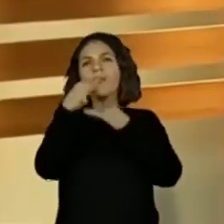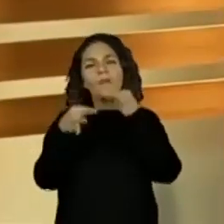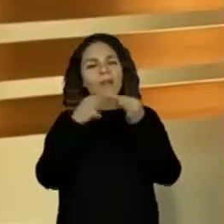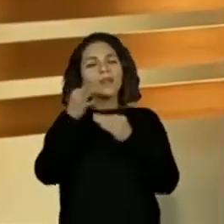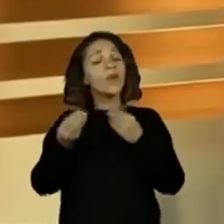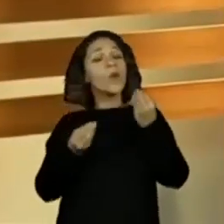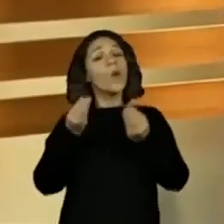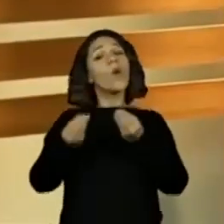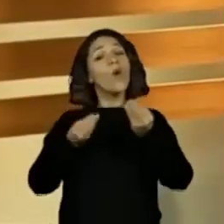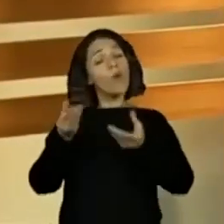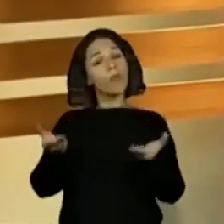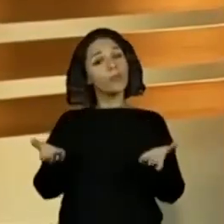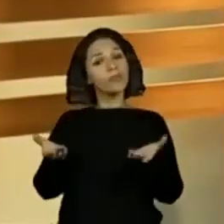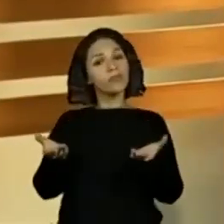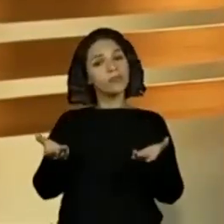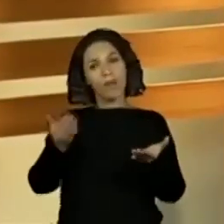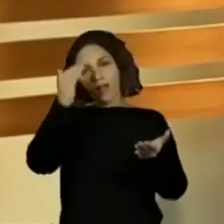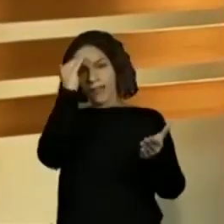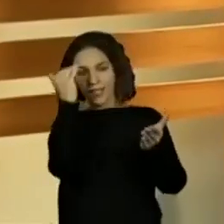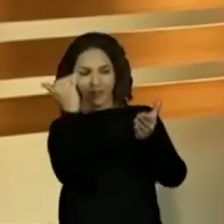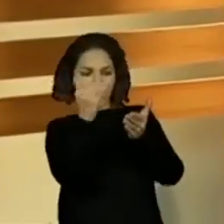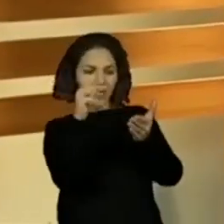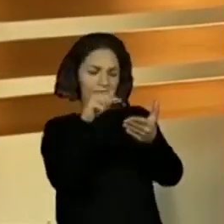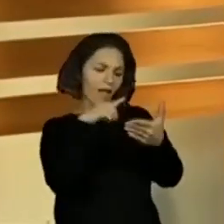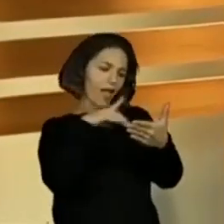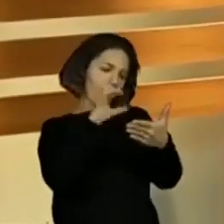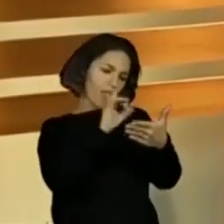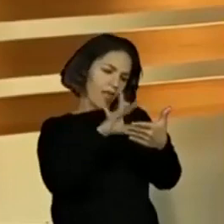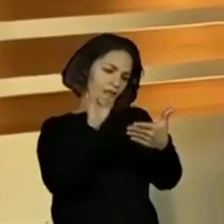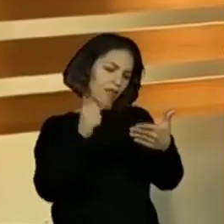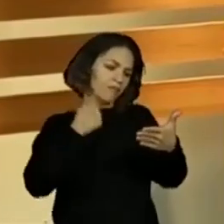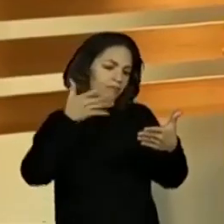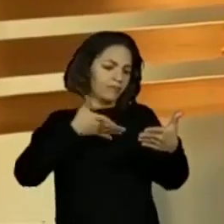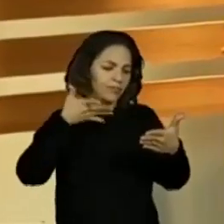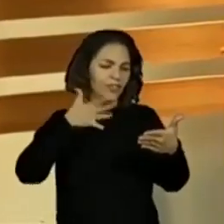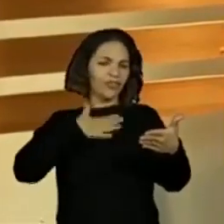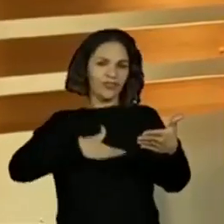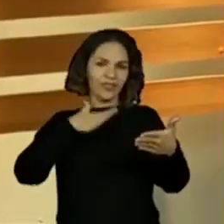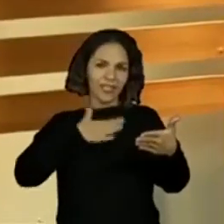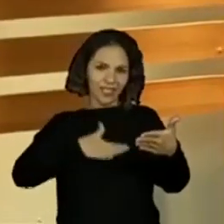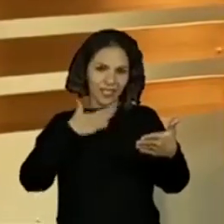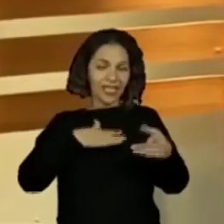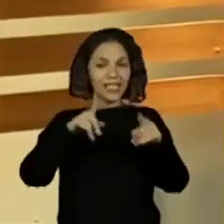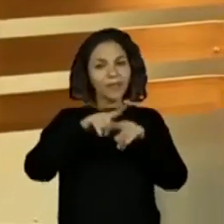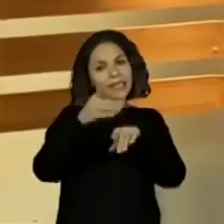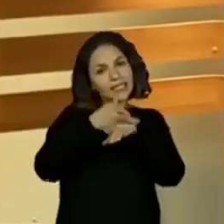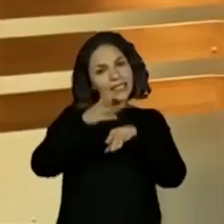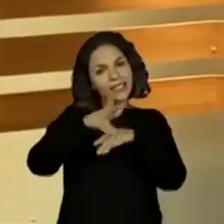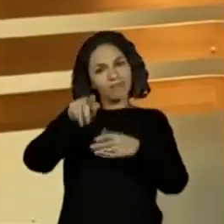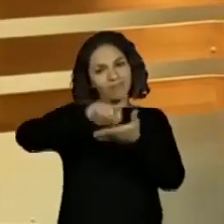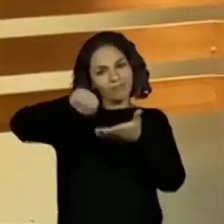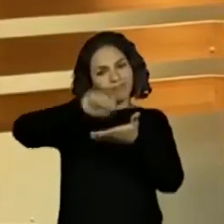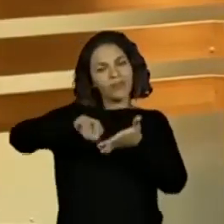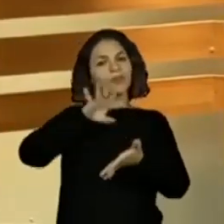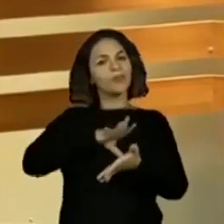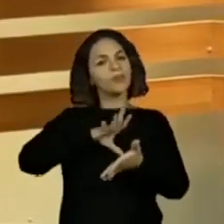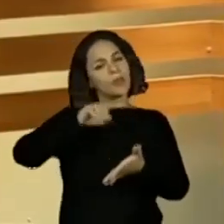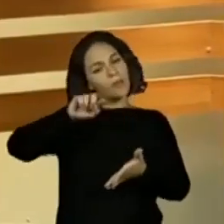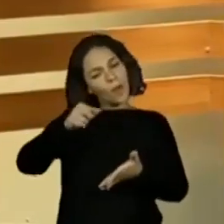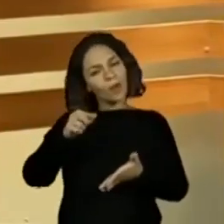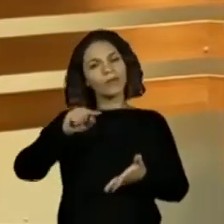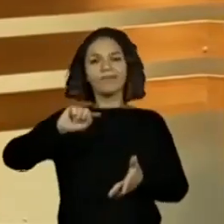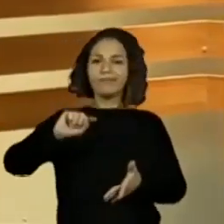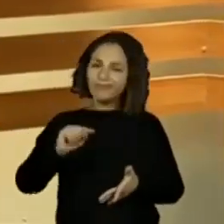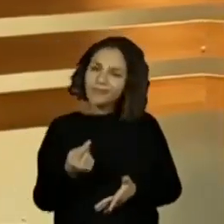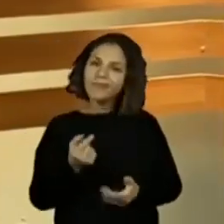que foi fazer essa leitura, respeitando a pontuação correta, tá bom? Depois, tenta